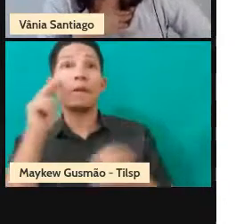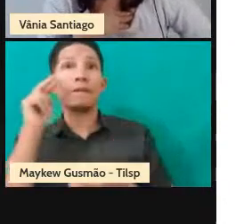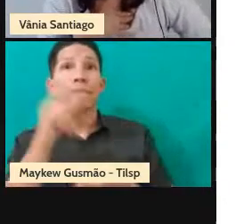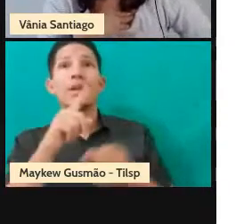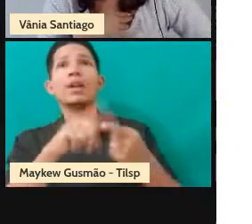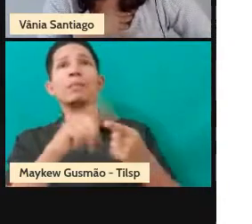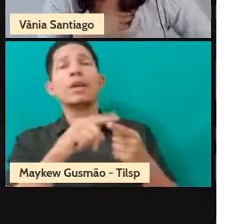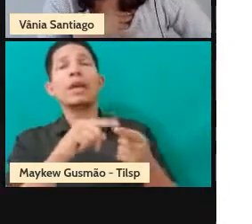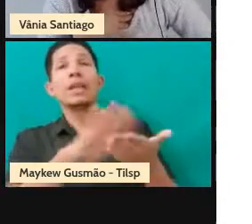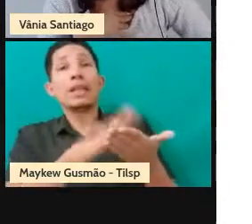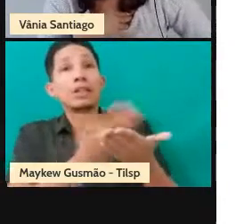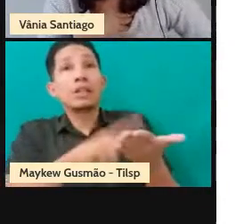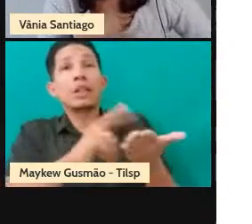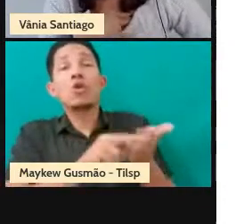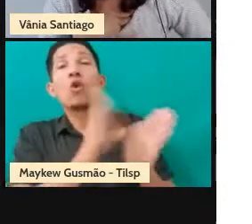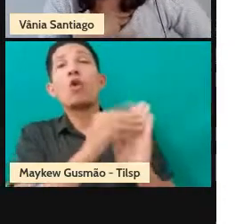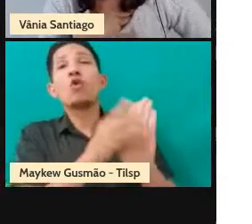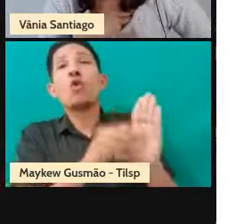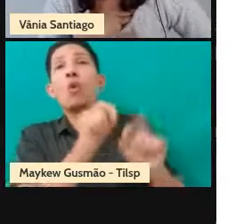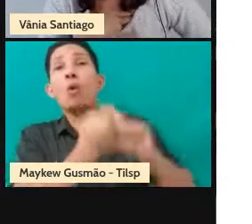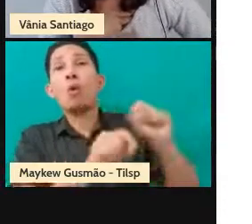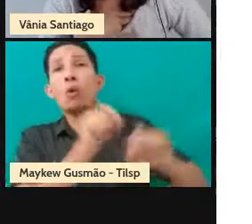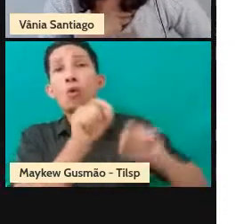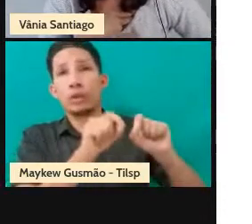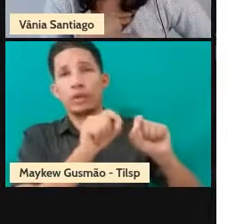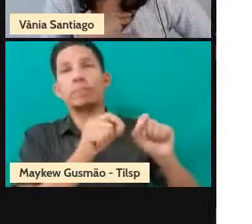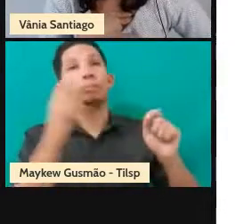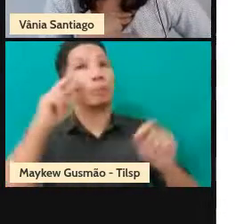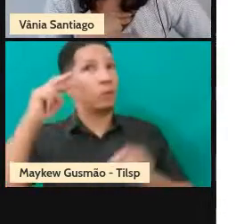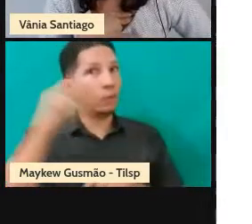da tradução. Então, independente